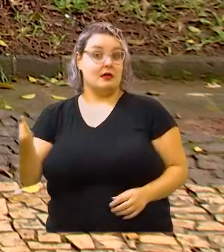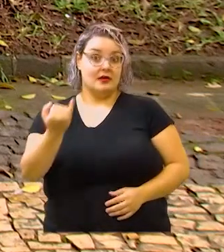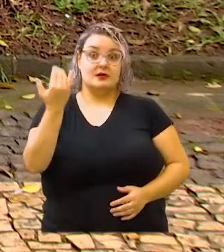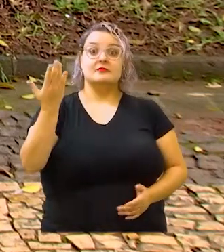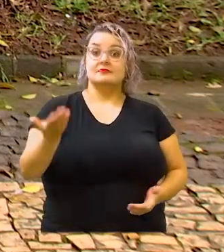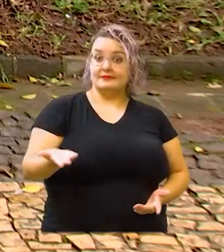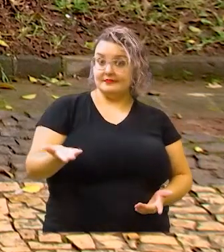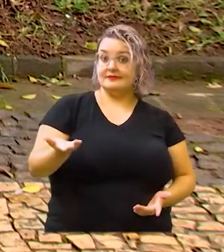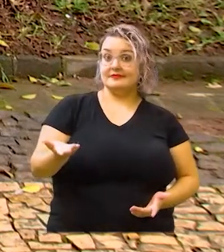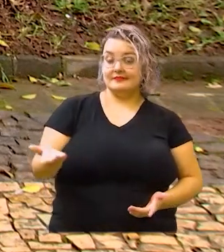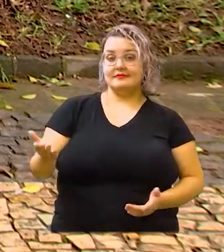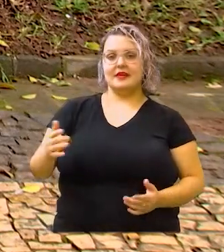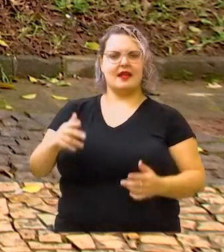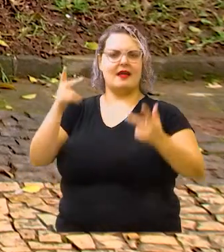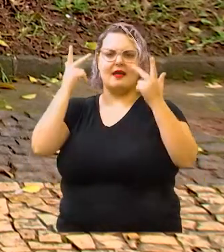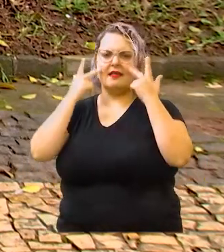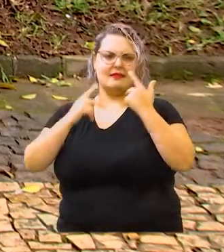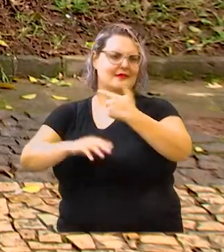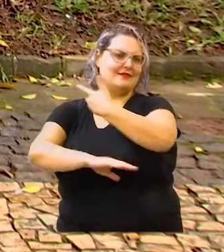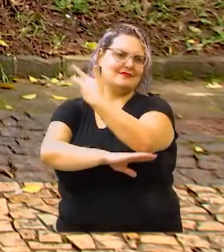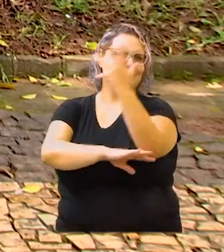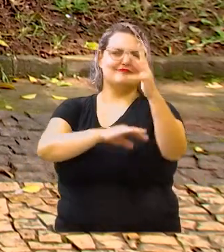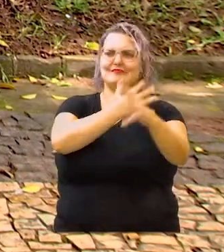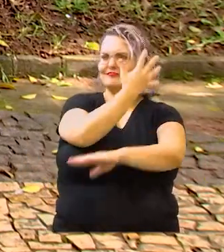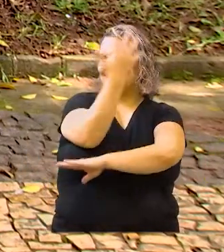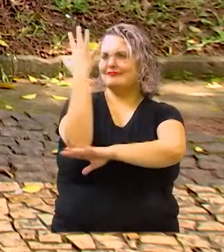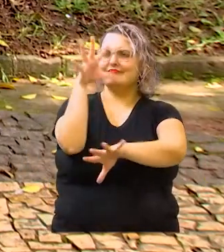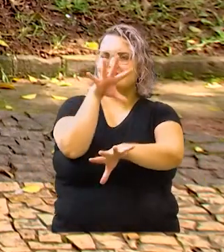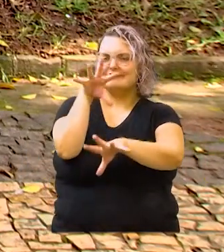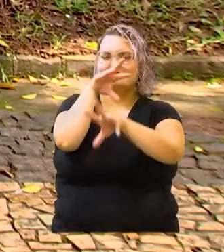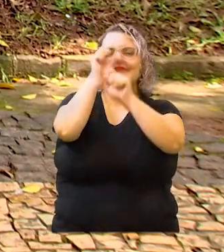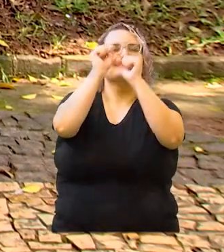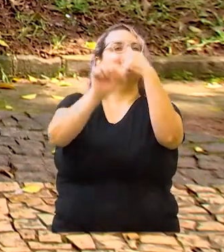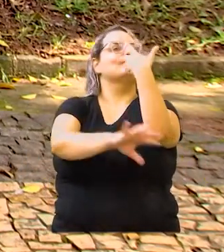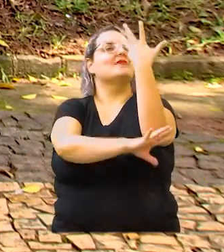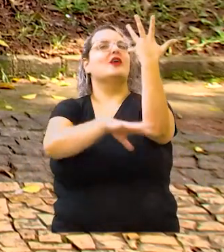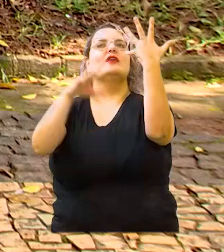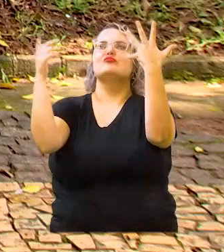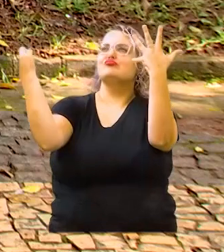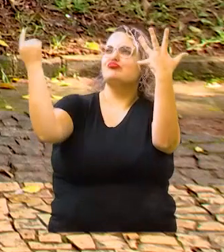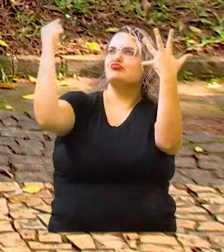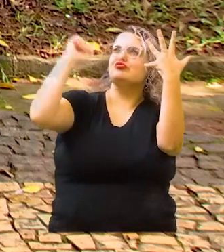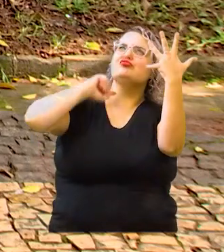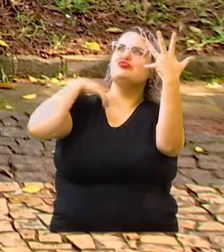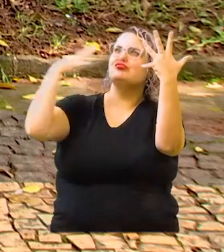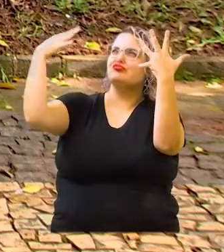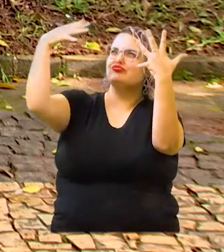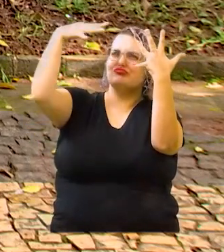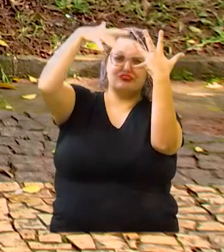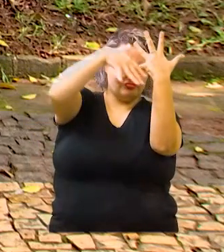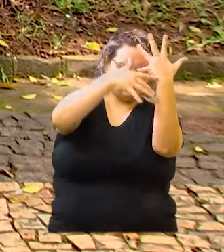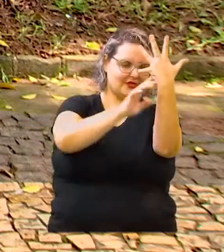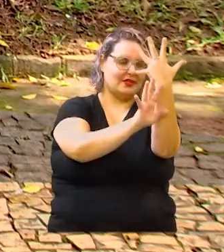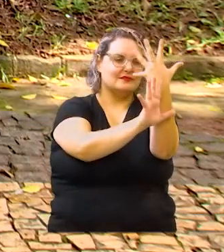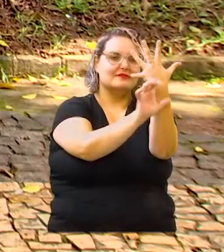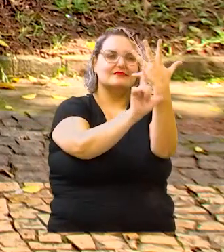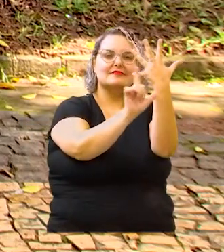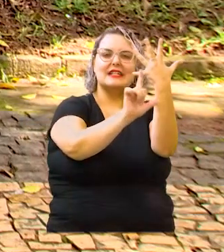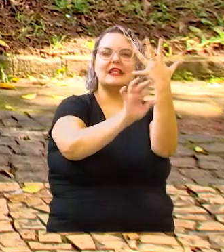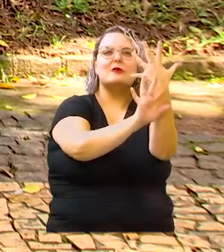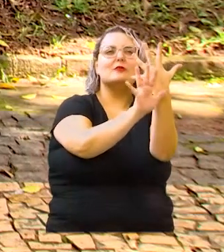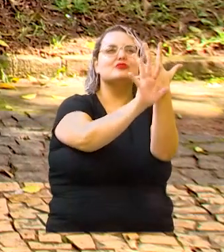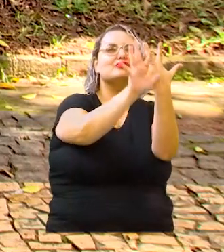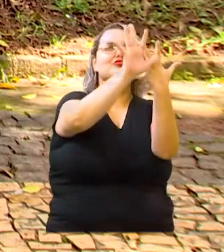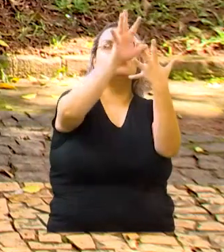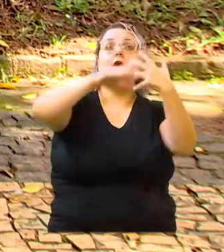das árvores, não é? Para a natureza, para a respiração, para a purificação do ar, não é? E nesses